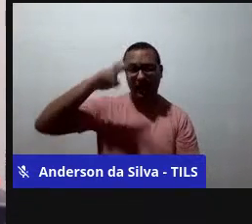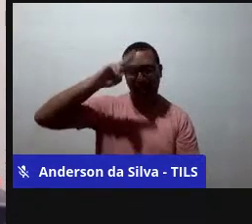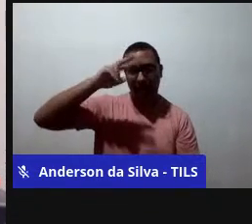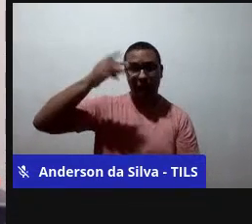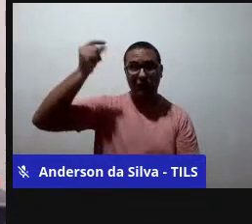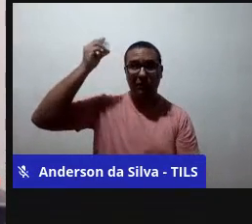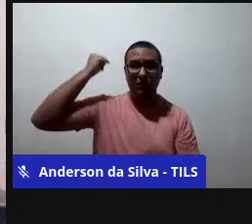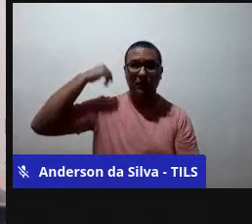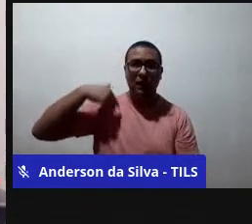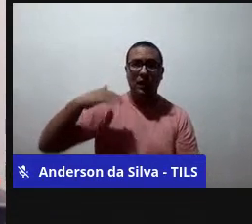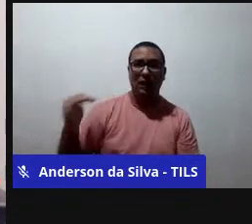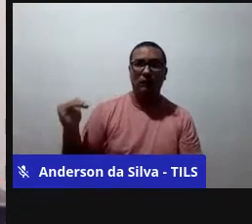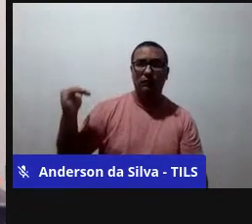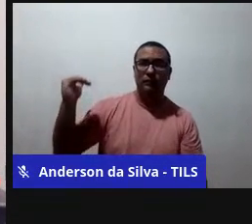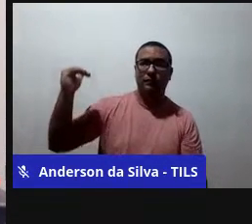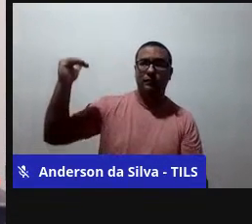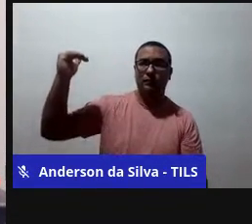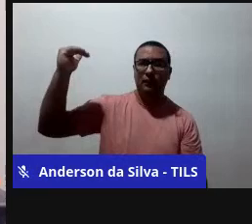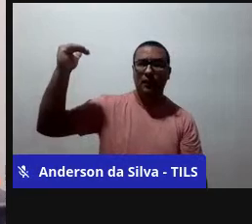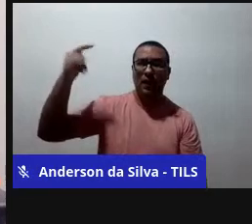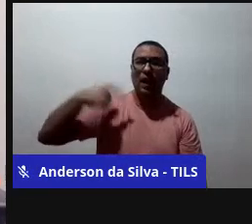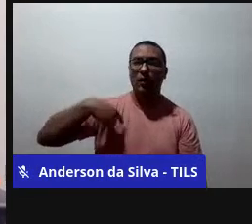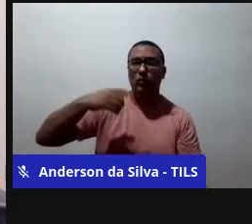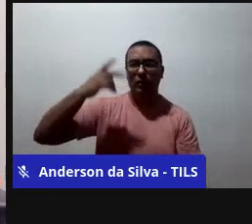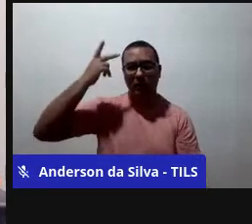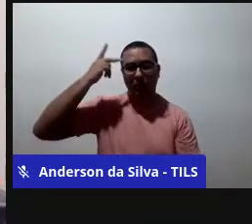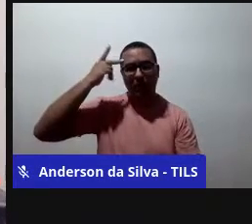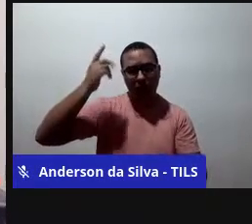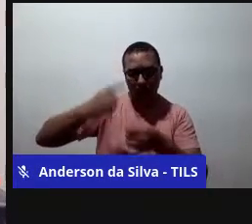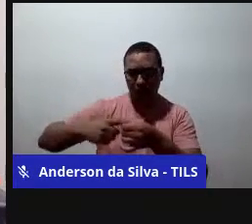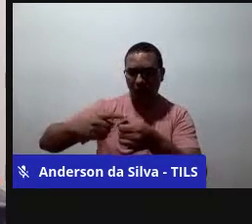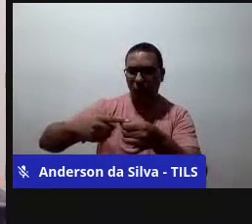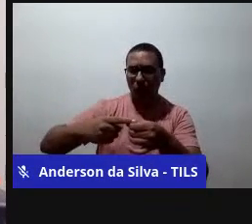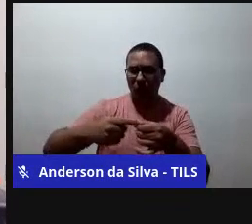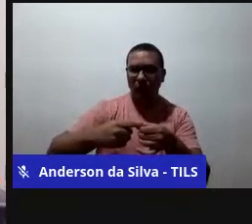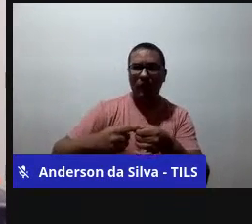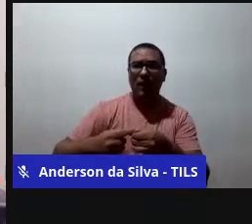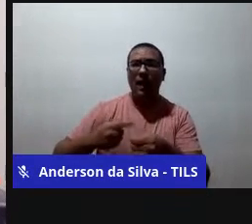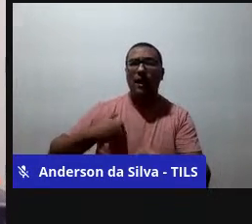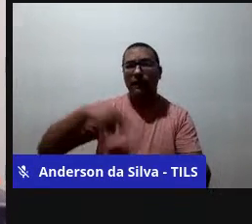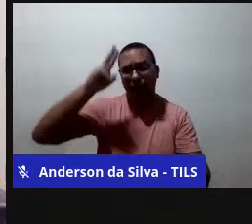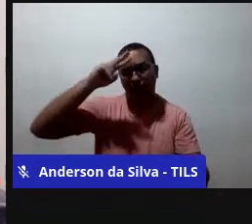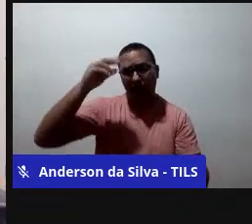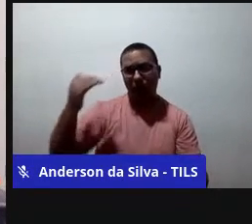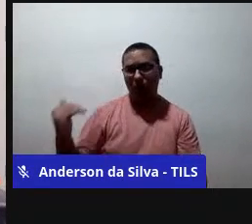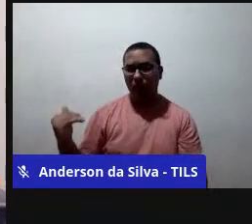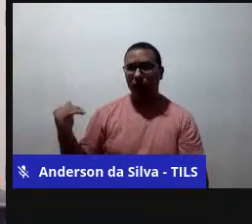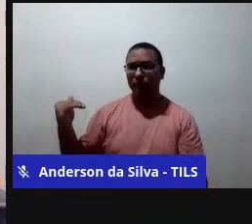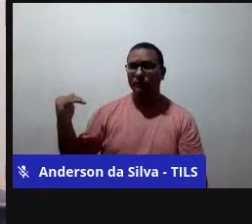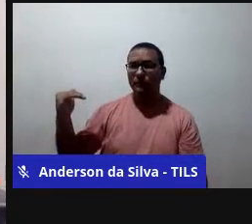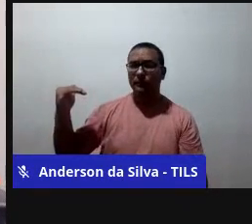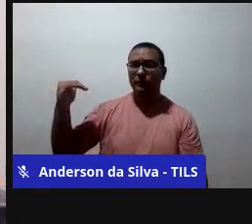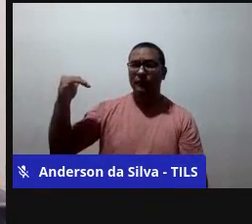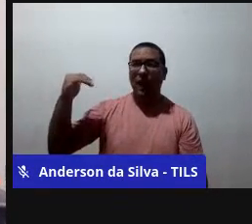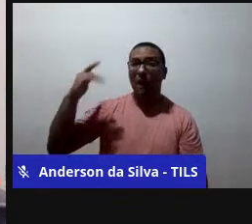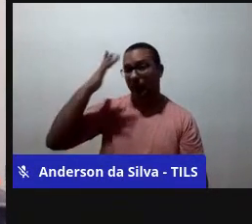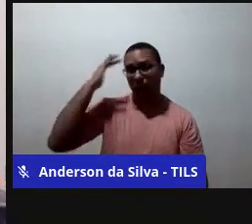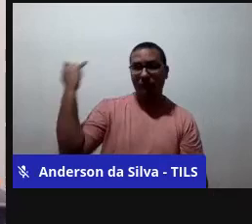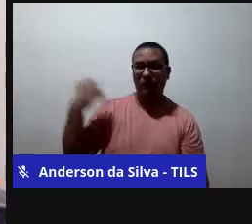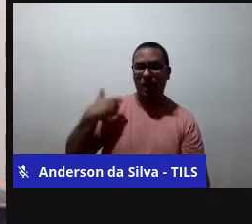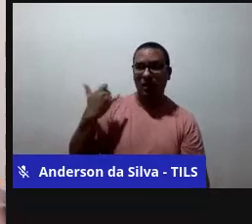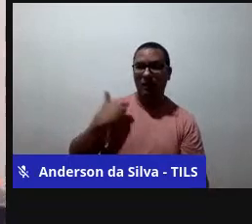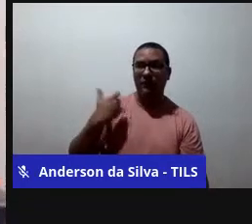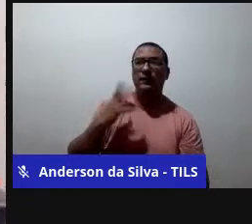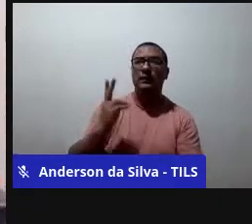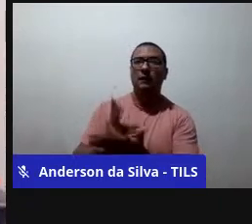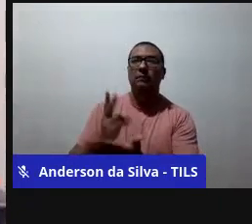lá de Baté, lá do interior de São Paulo, uma cidade bem pequena, e eu me lembro crescendo, eu cresci ouvindo as pessoas dizerem, ah, para